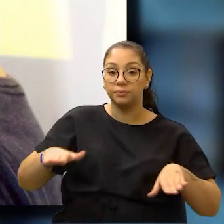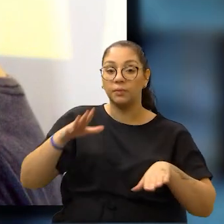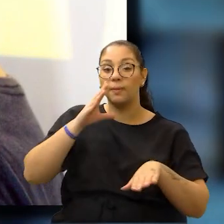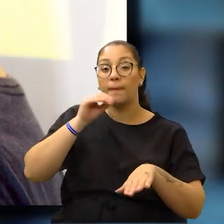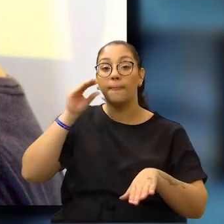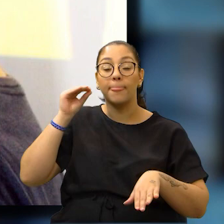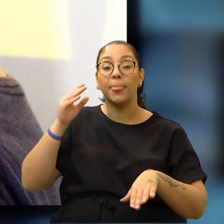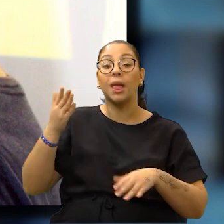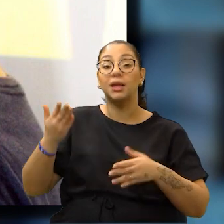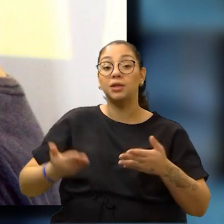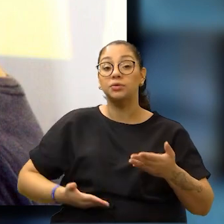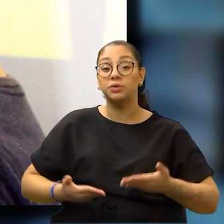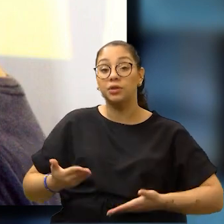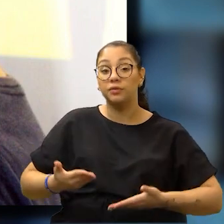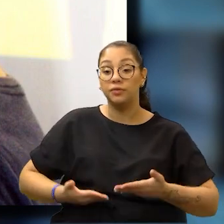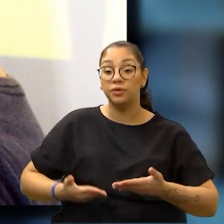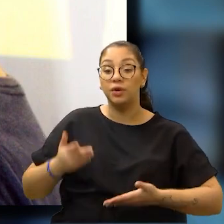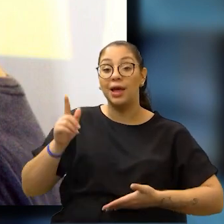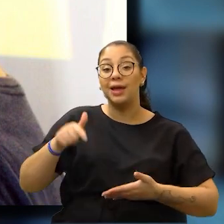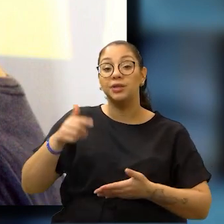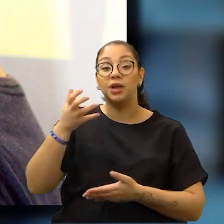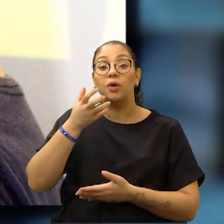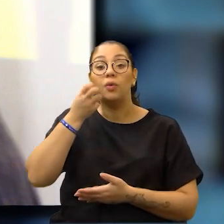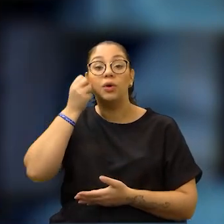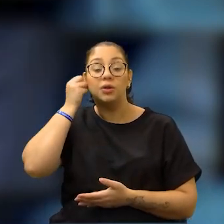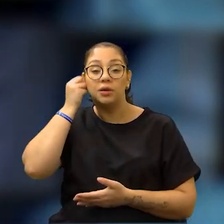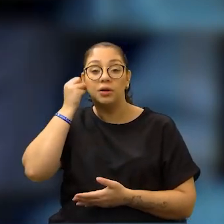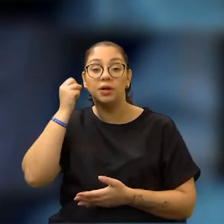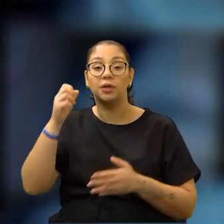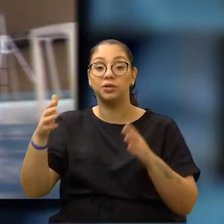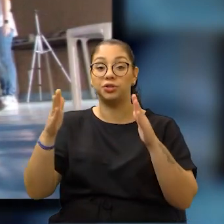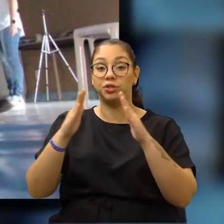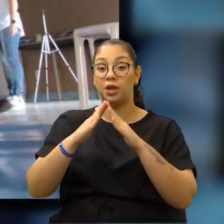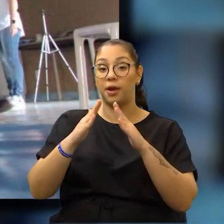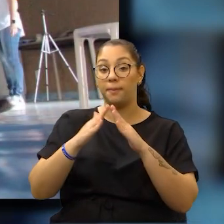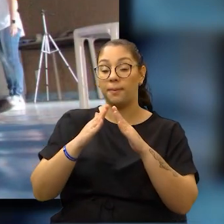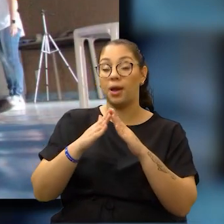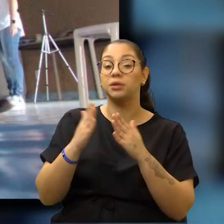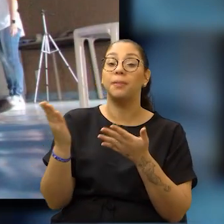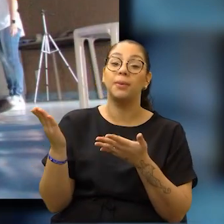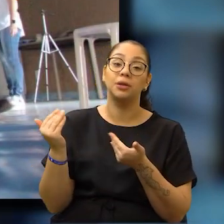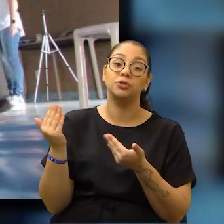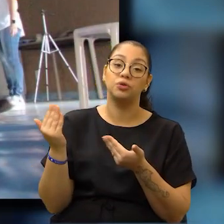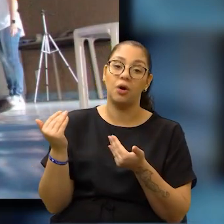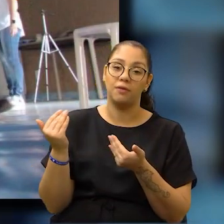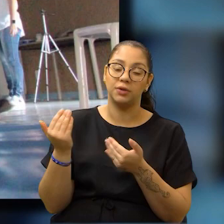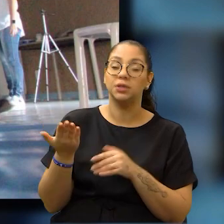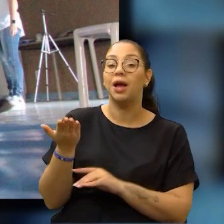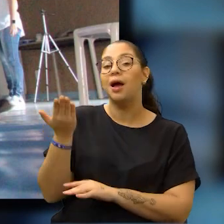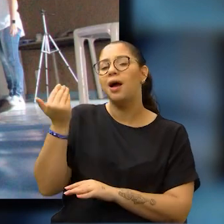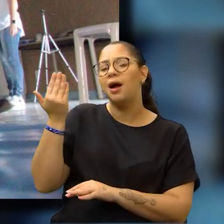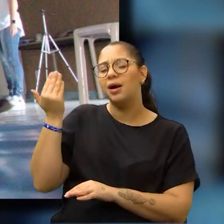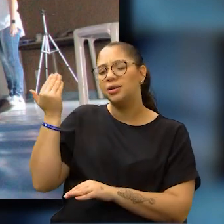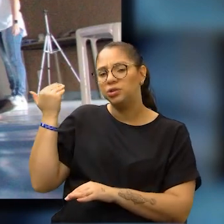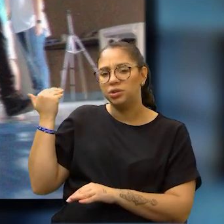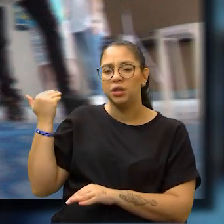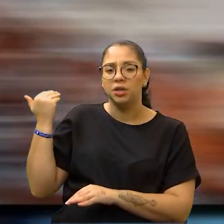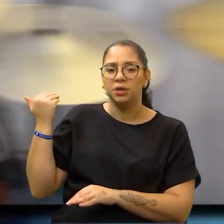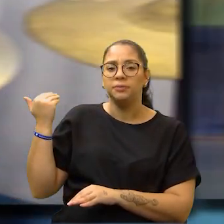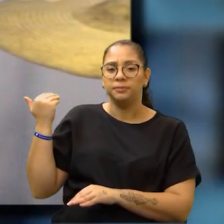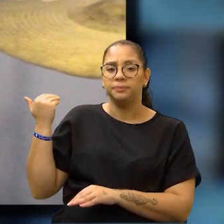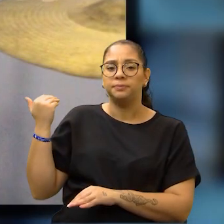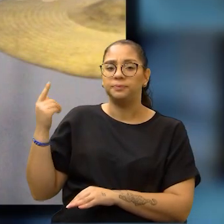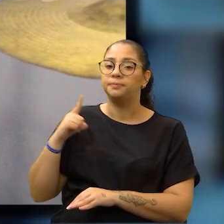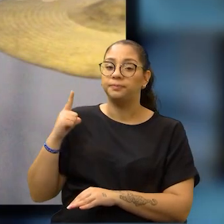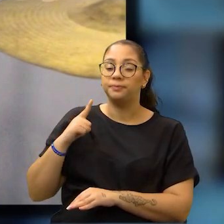crianças e adolescentes, né, e o nosso serviço é serviço de acolhimento em república para jovens. Né?